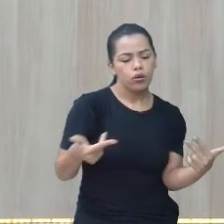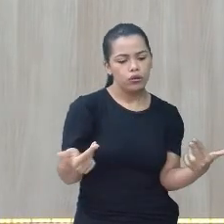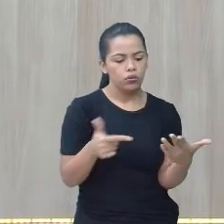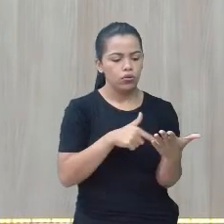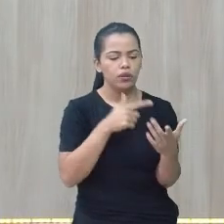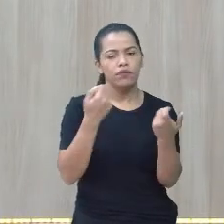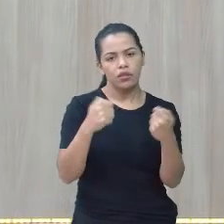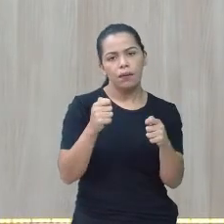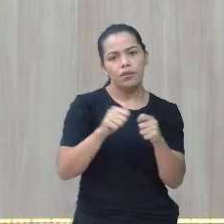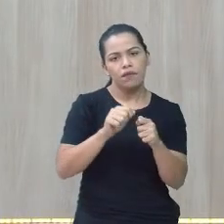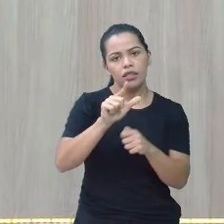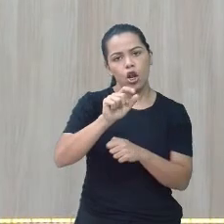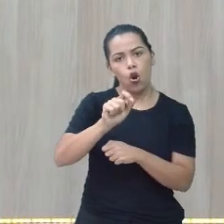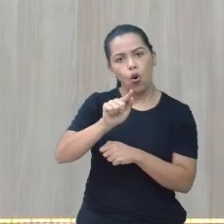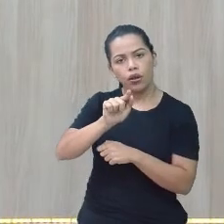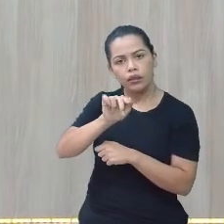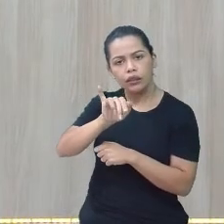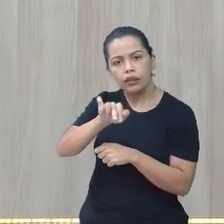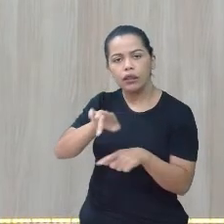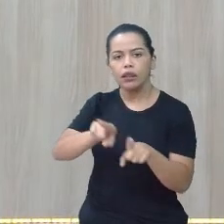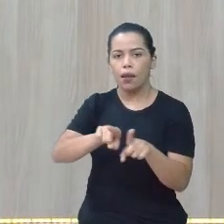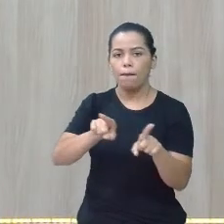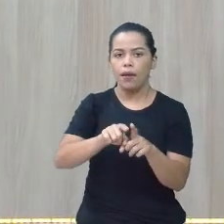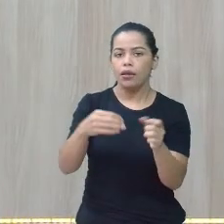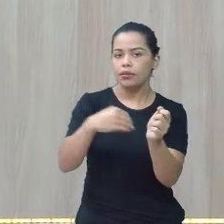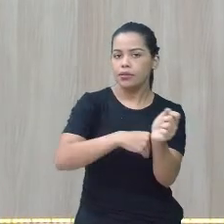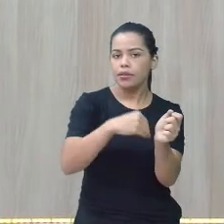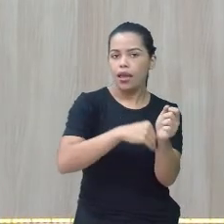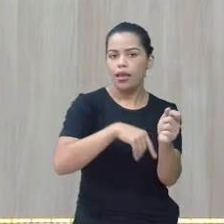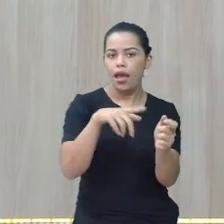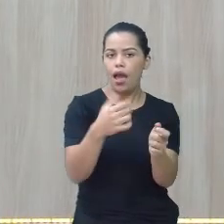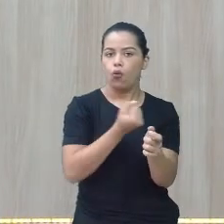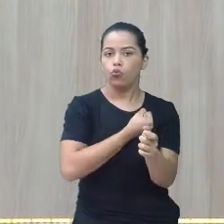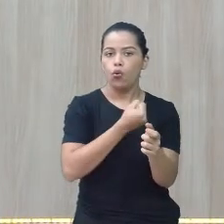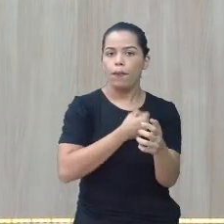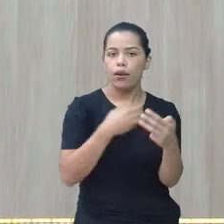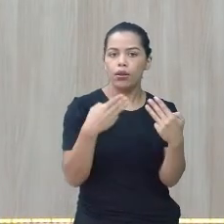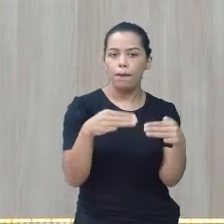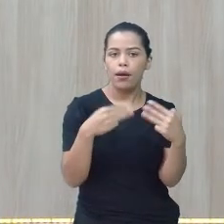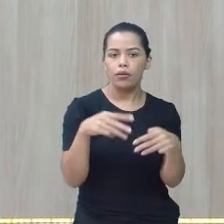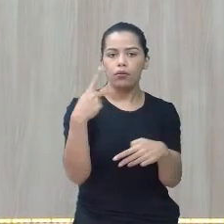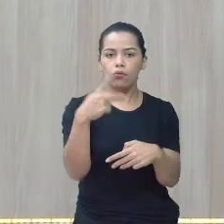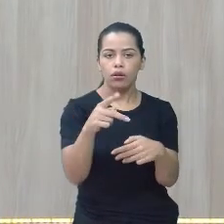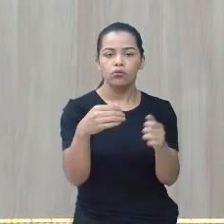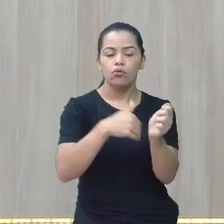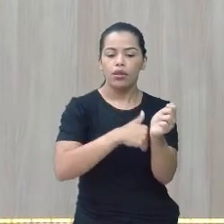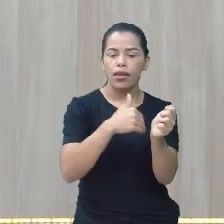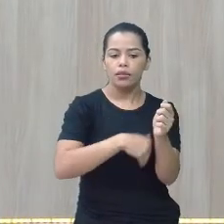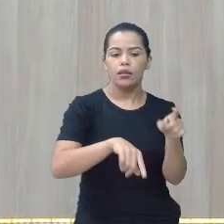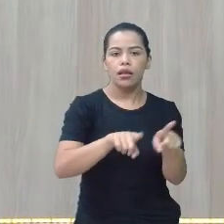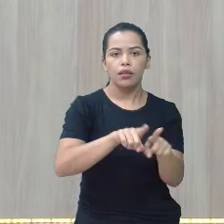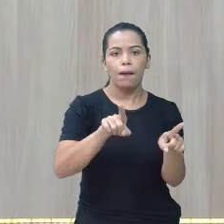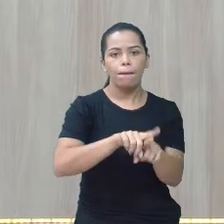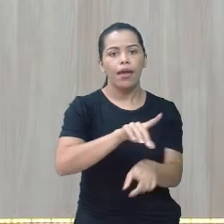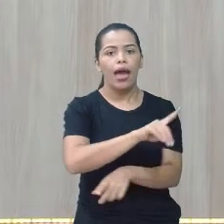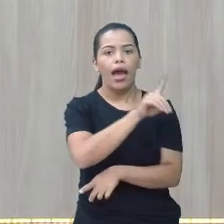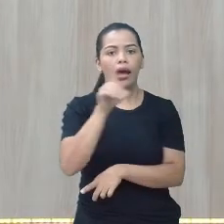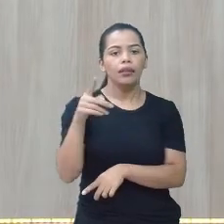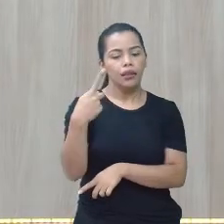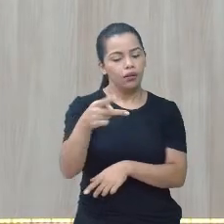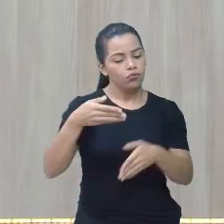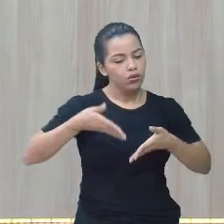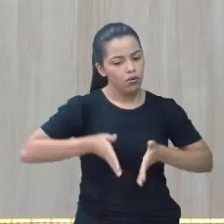do login e da senha. O login é o número de matrícula e a senha é a data do seu nascimento, tá